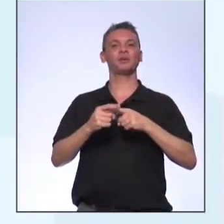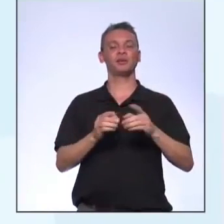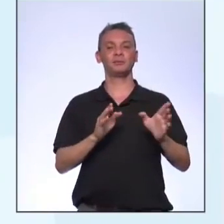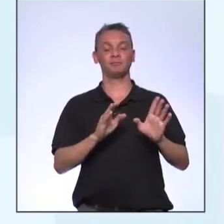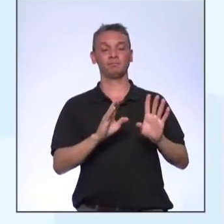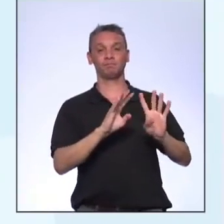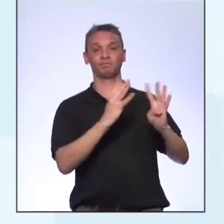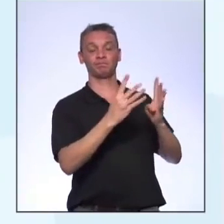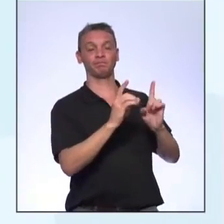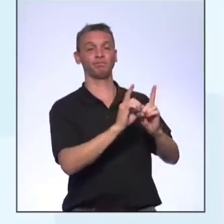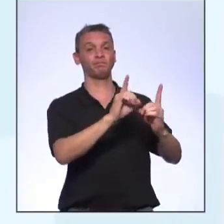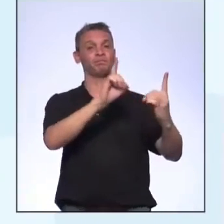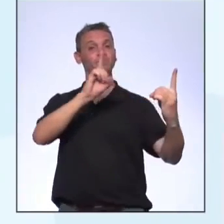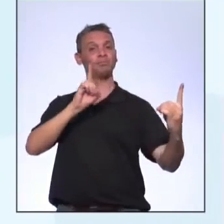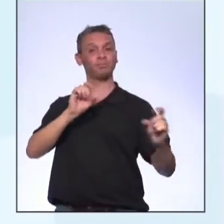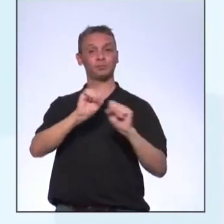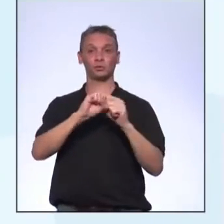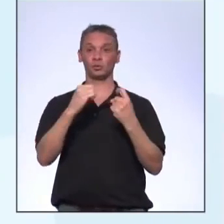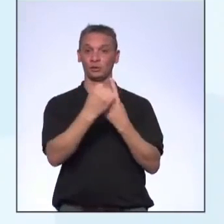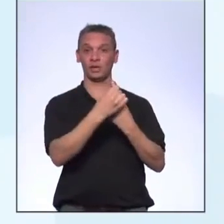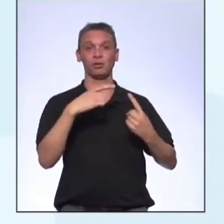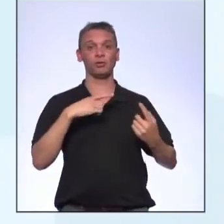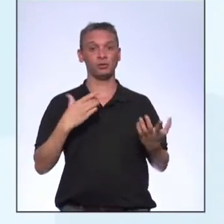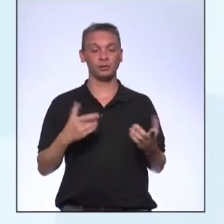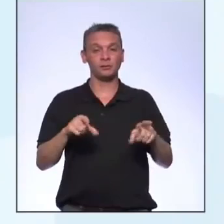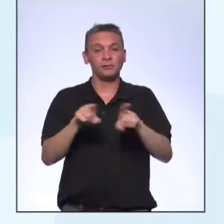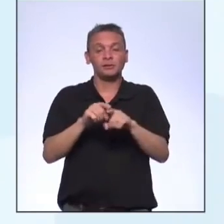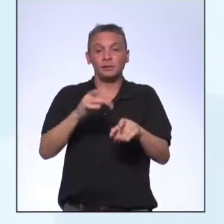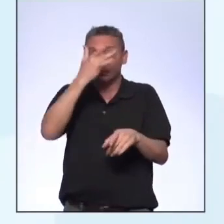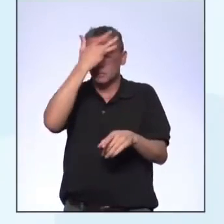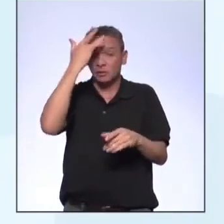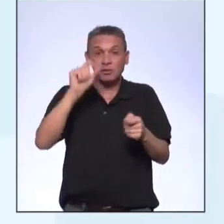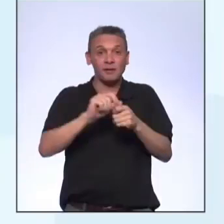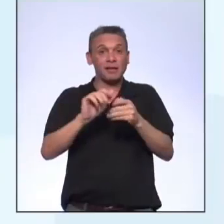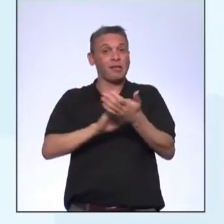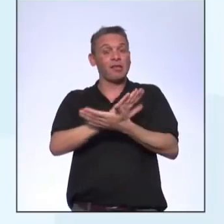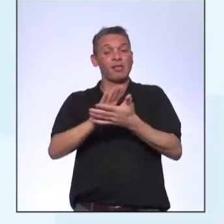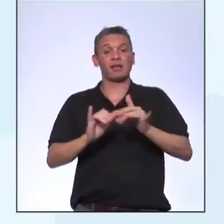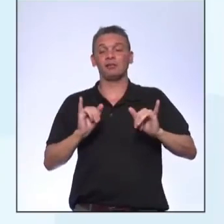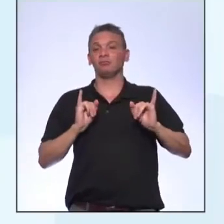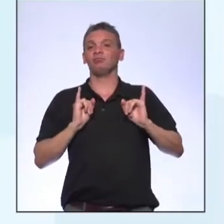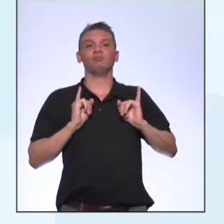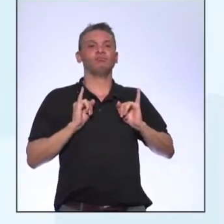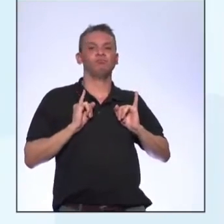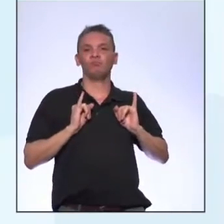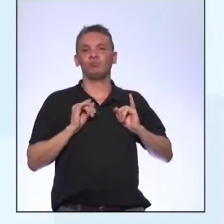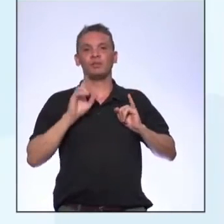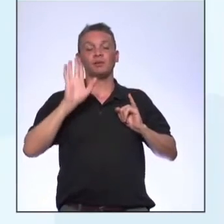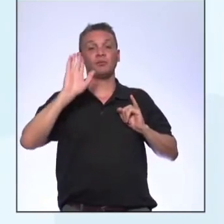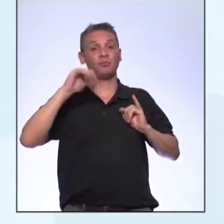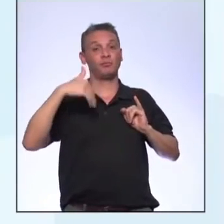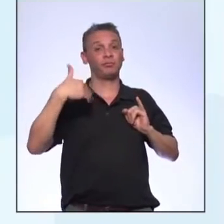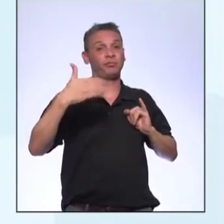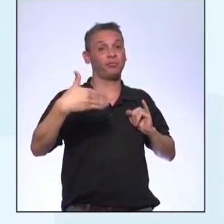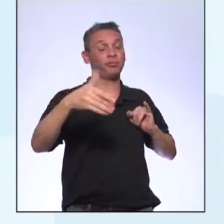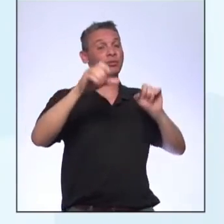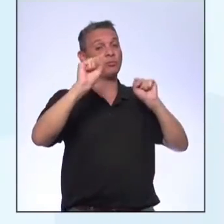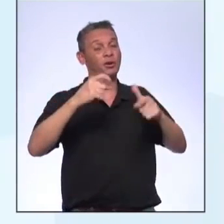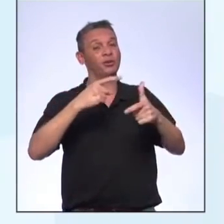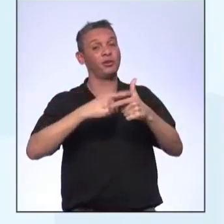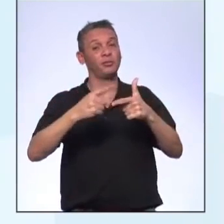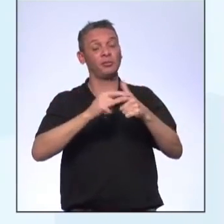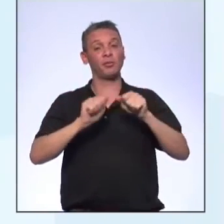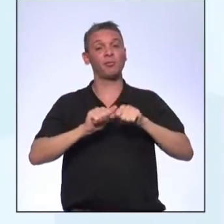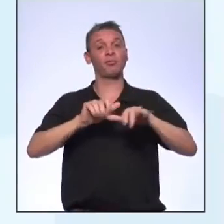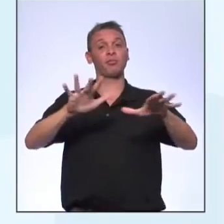de distanciamento social. Se nada for feito, provavelmente enfrentaremos uma nova pandemia no